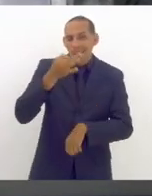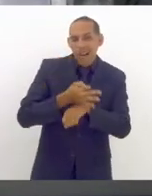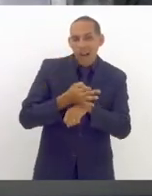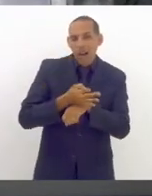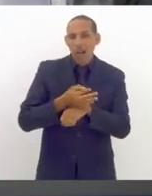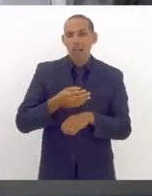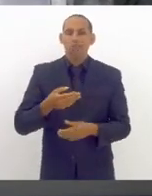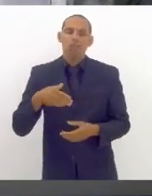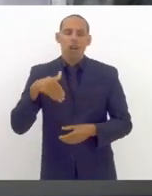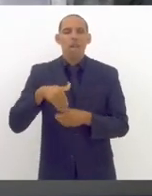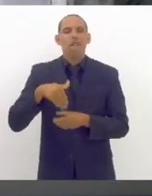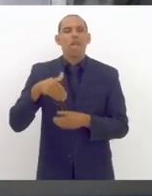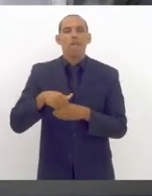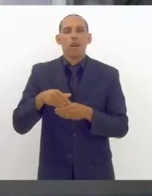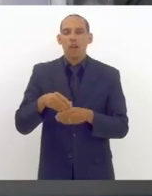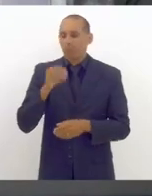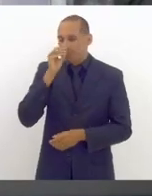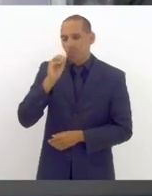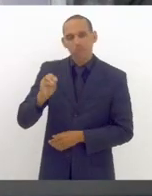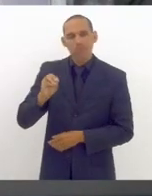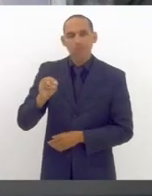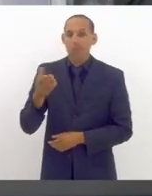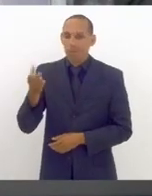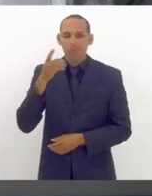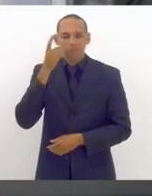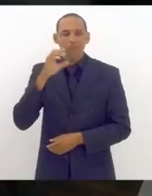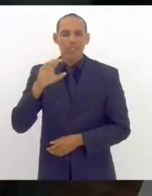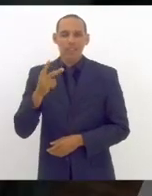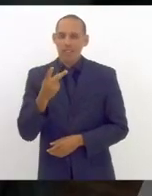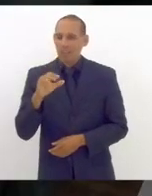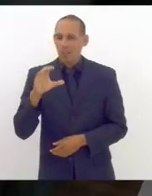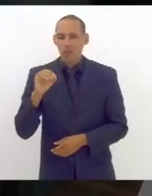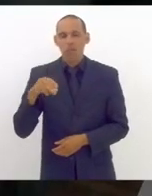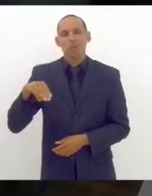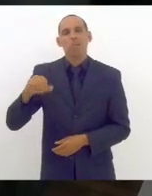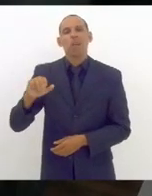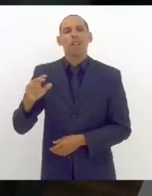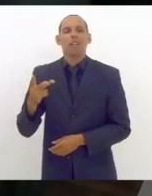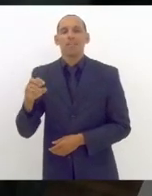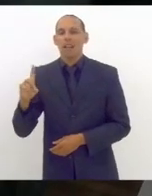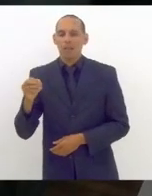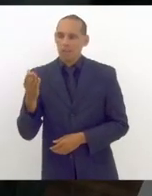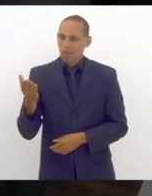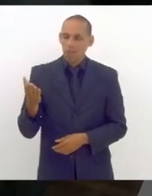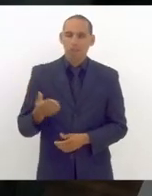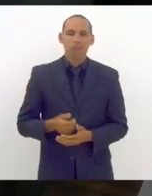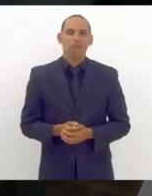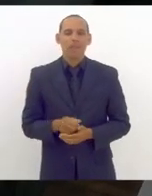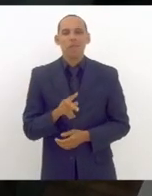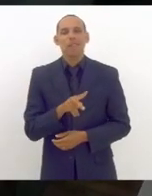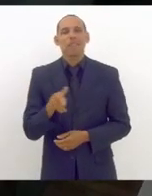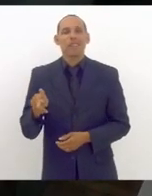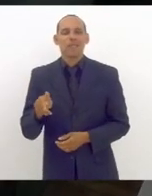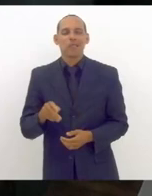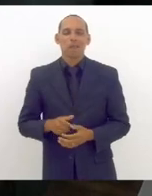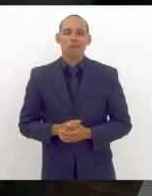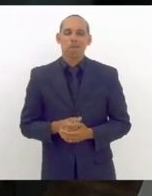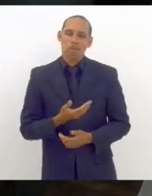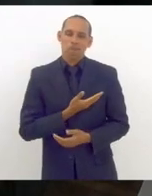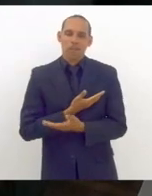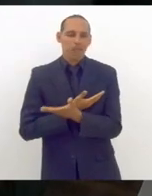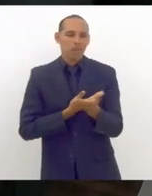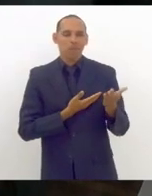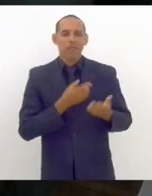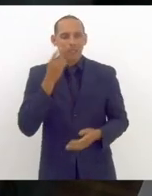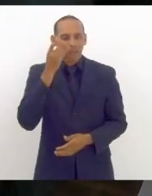o seu voto por favor Deputado Chico Machado senhor presidente colegas